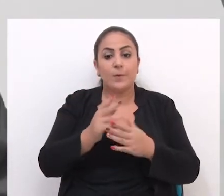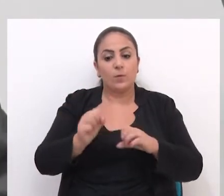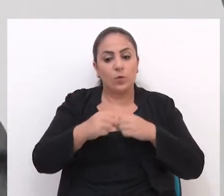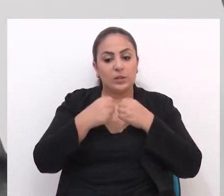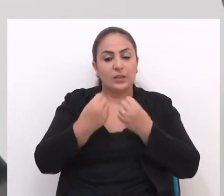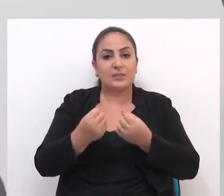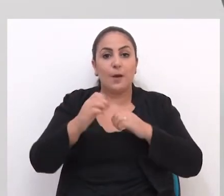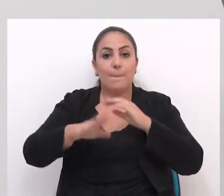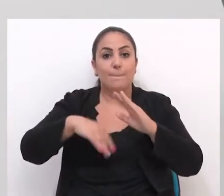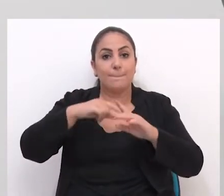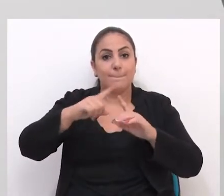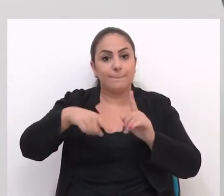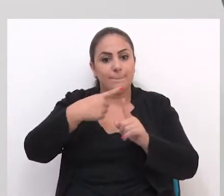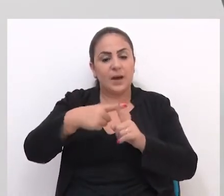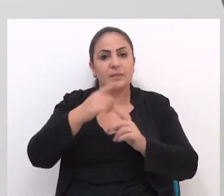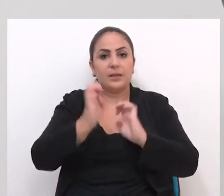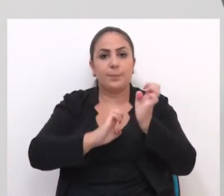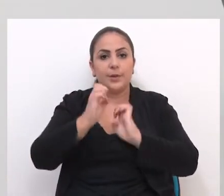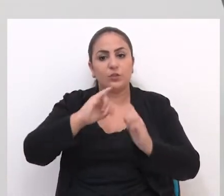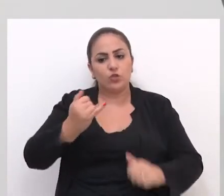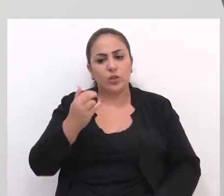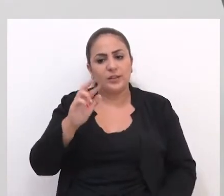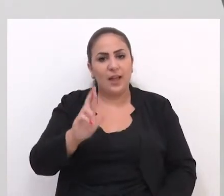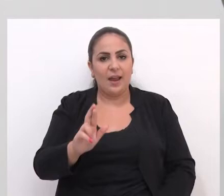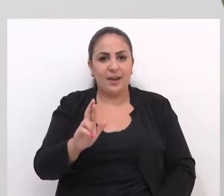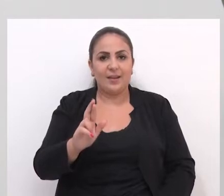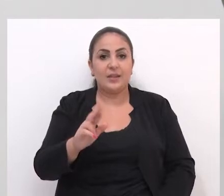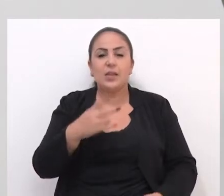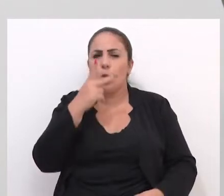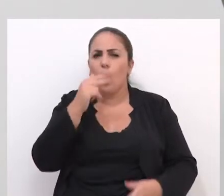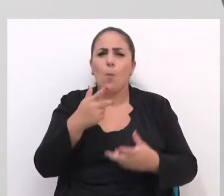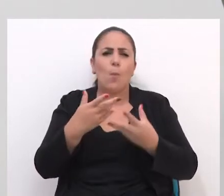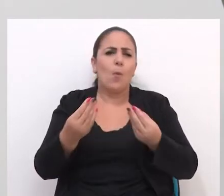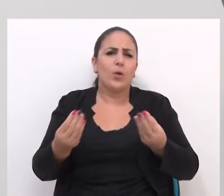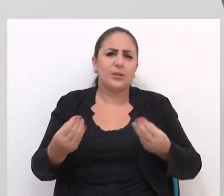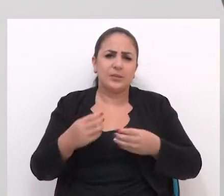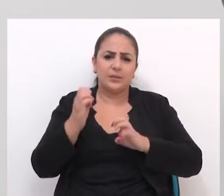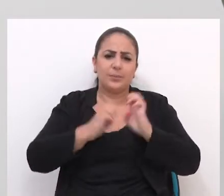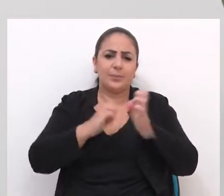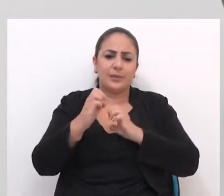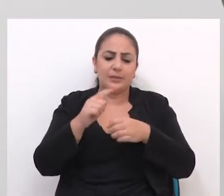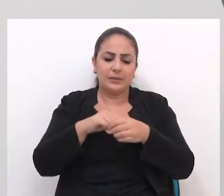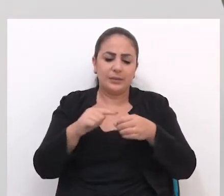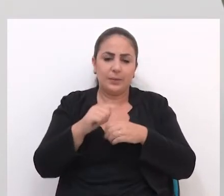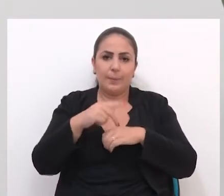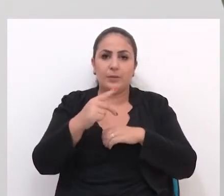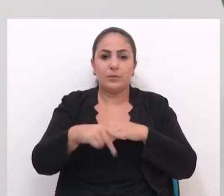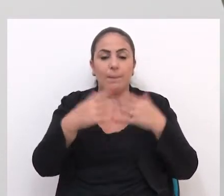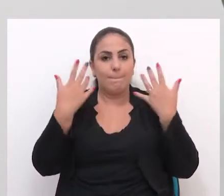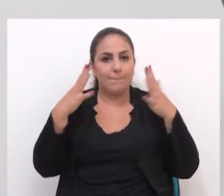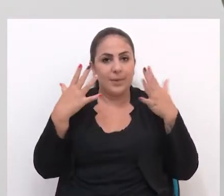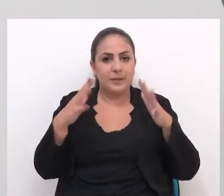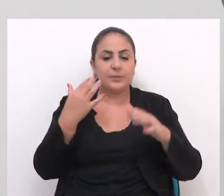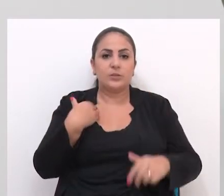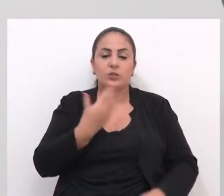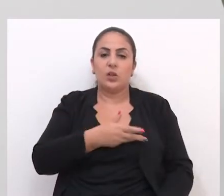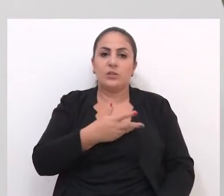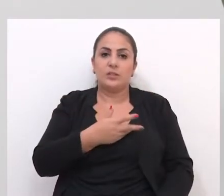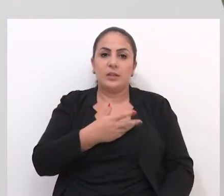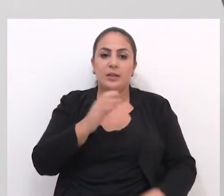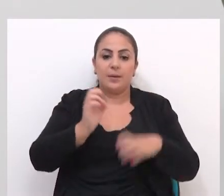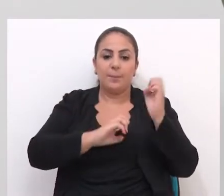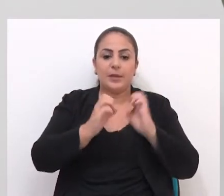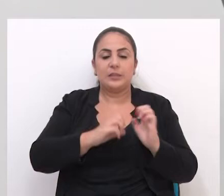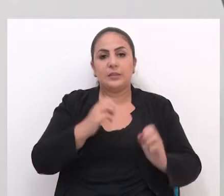vez fortaleça mais a empresa JR, assim como muitas empresas na nossa cidade de Passo Fundo. Mas hoje, realmente, está de parabéns a nossa empresa